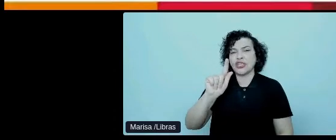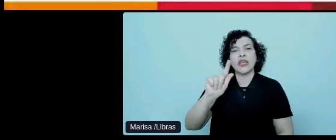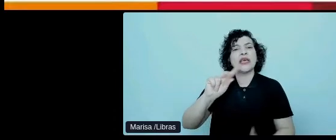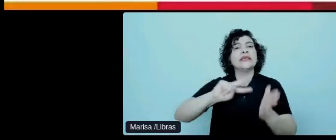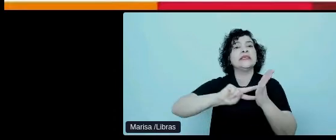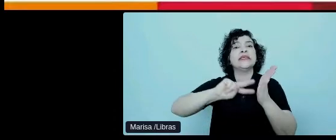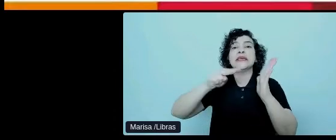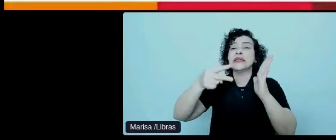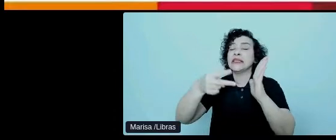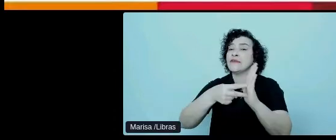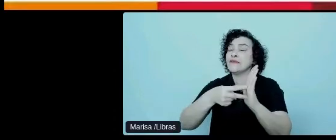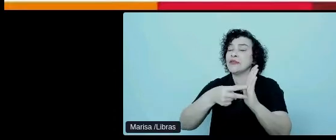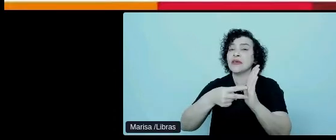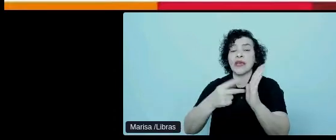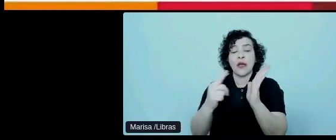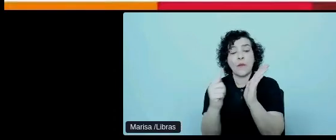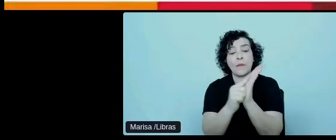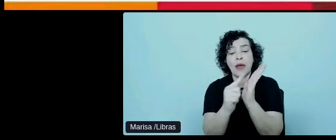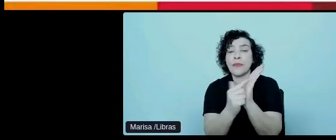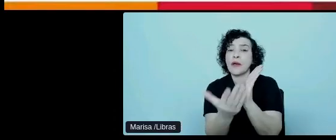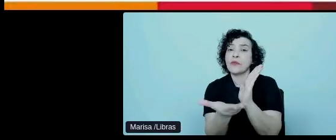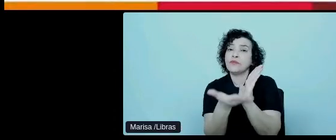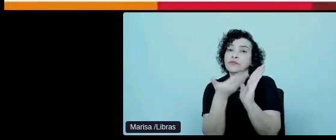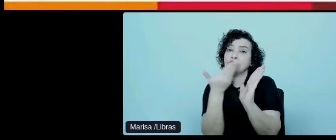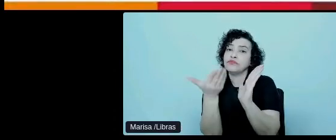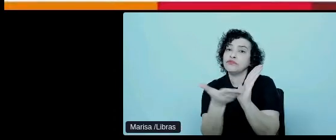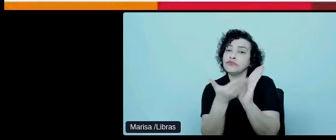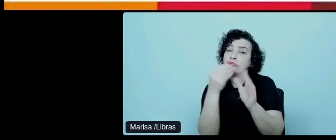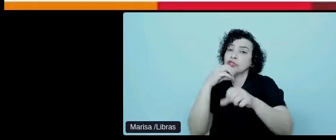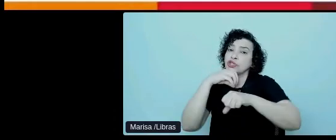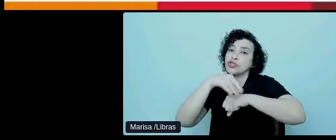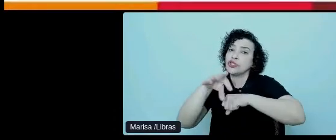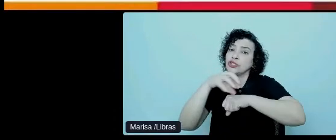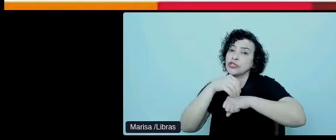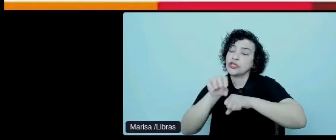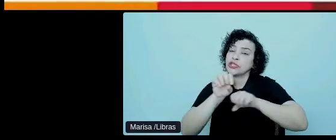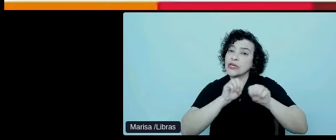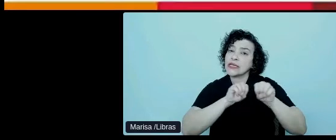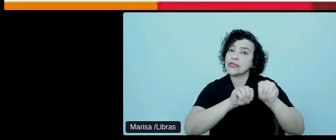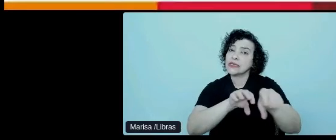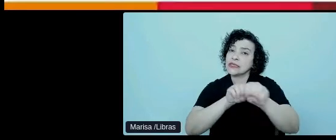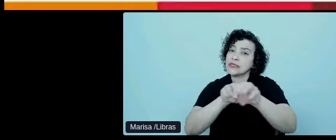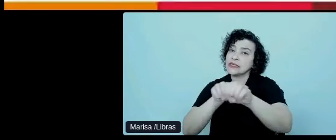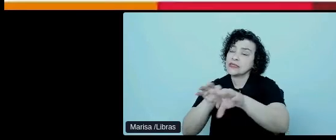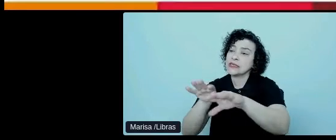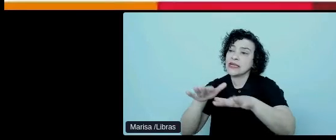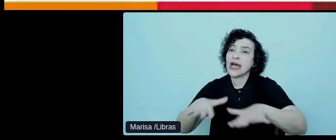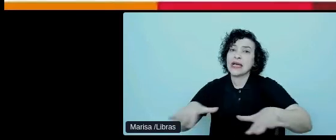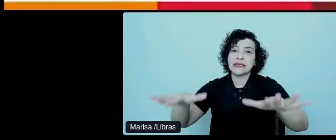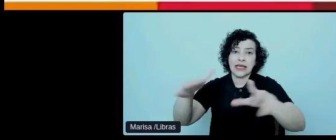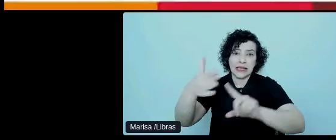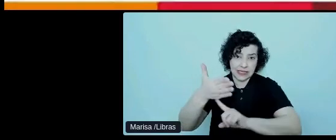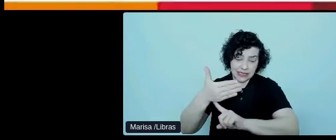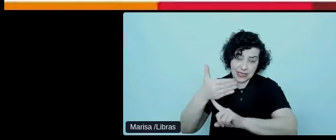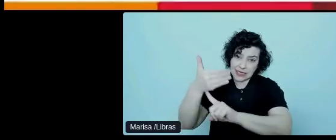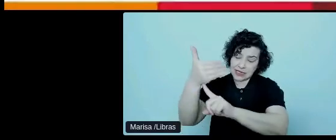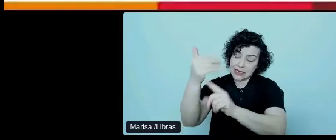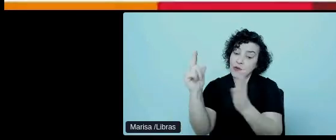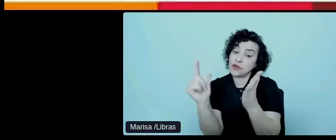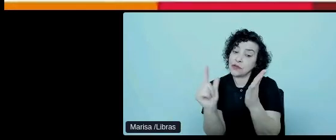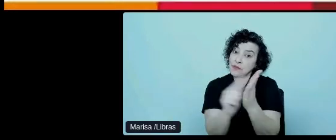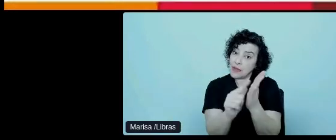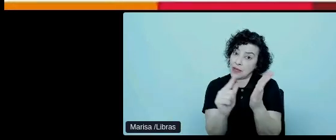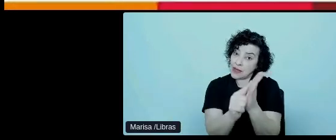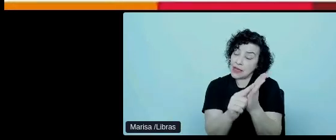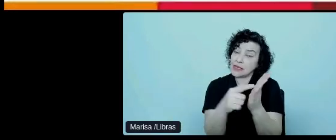guia, ele tem que ser um documento vivo. Dentro da área de TI, a gente tem essa concepção de que os documentos têm que ser vivos. Por